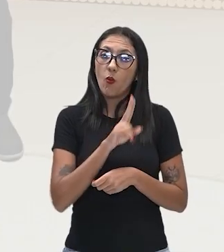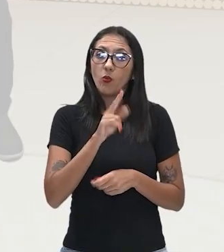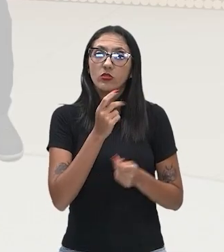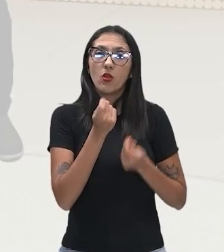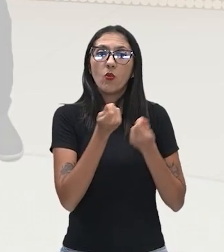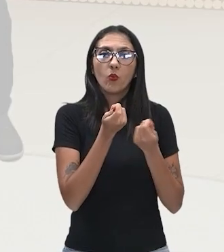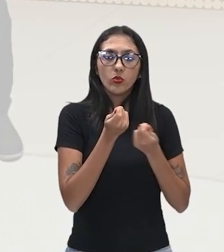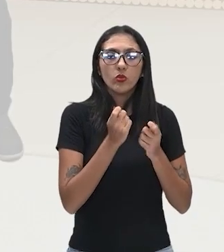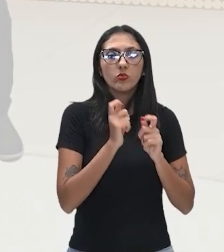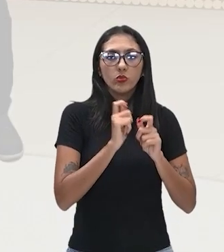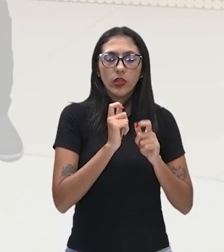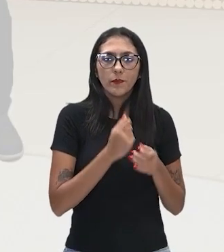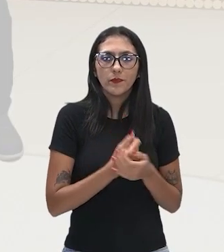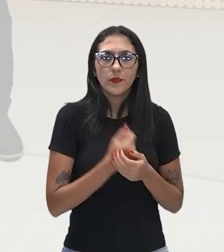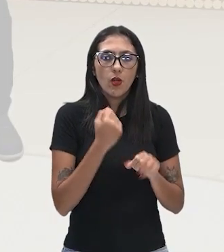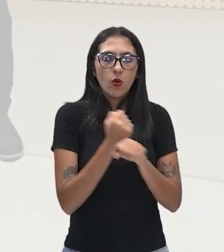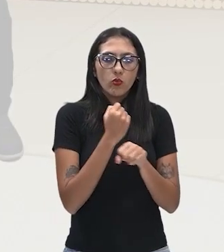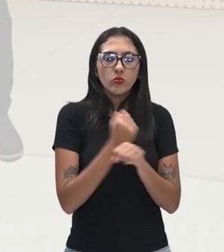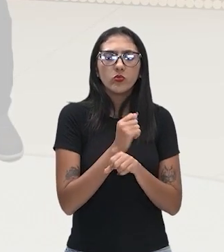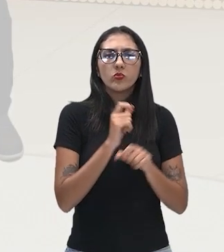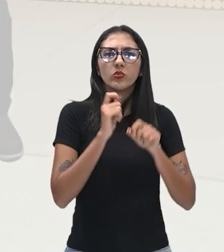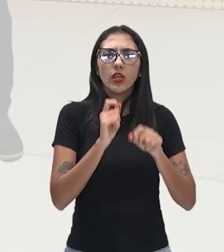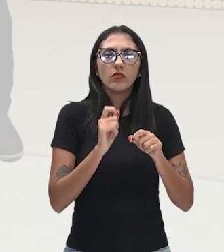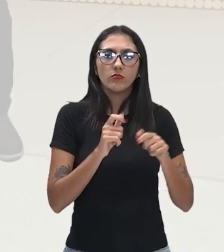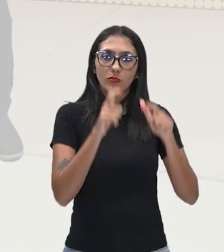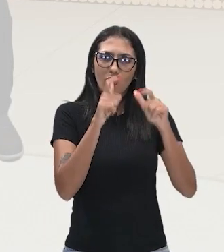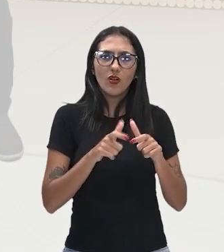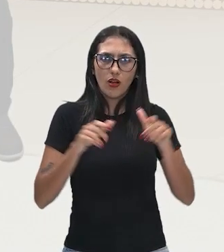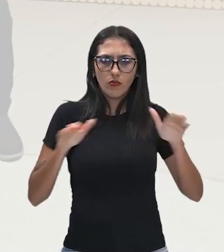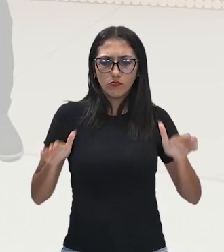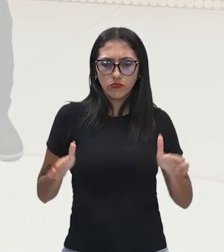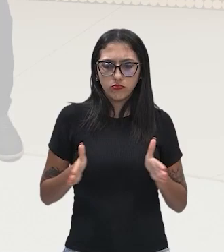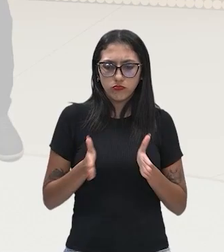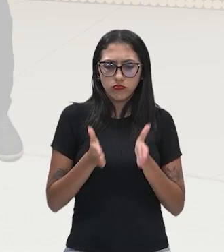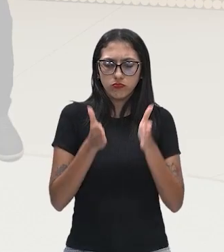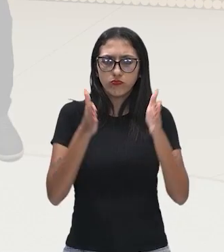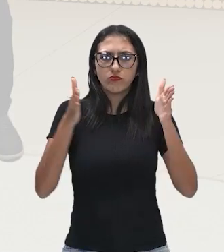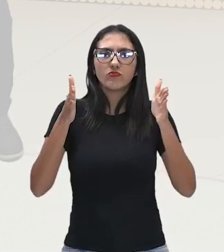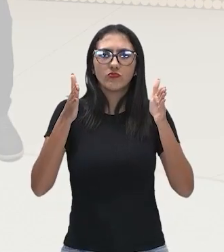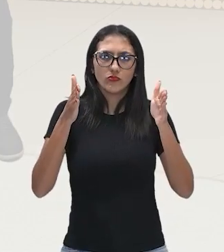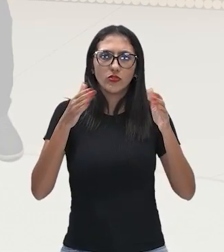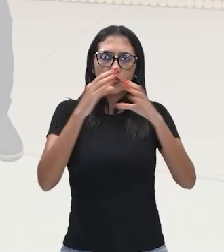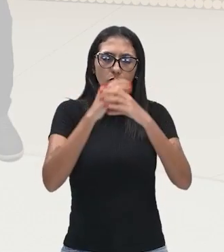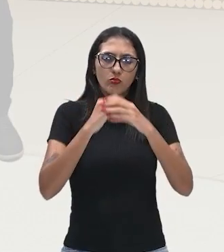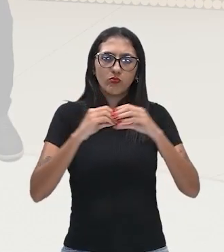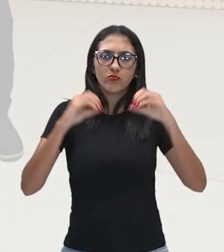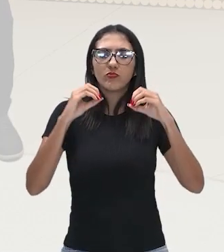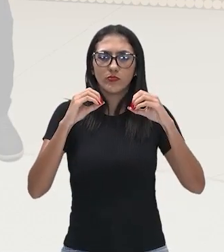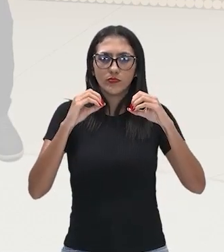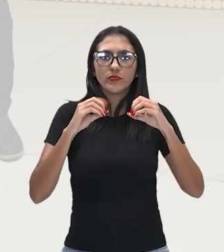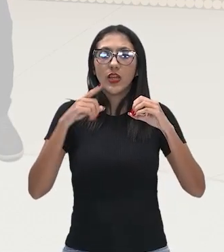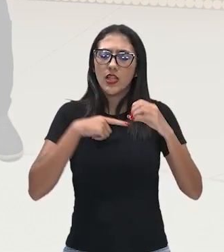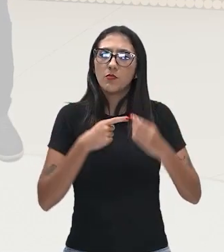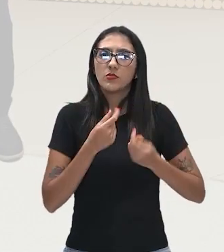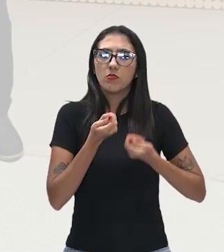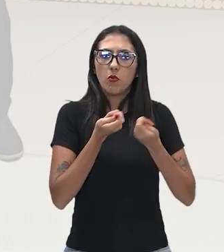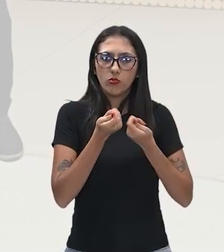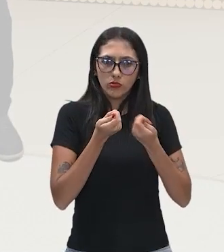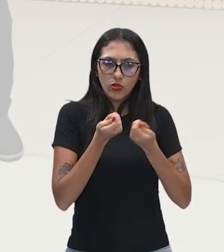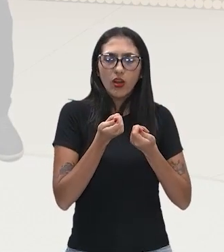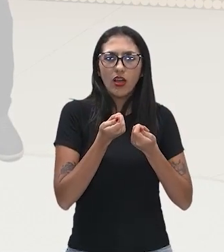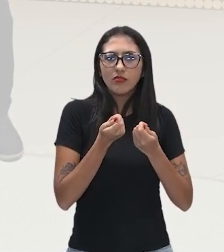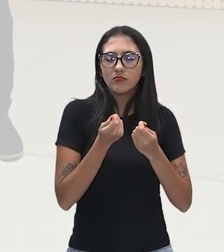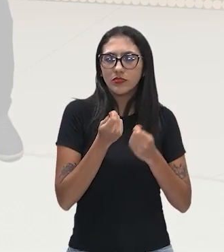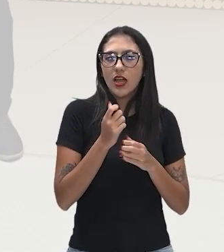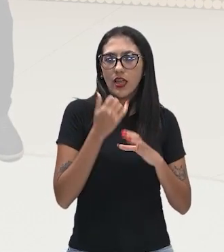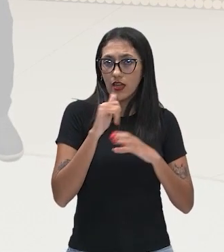para construir uma usina nuclear. Porque lá na usina a gente vai querer gerar energia, mas a gente também quer controlar, tá